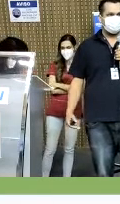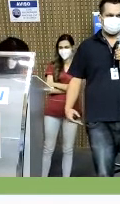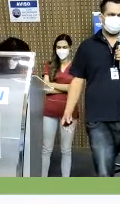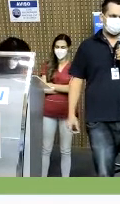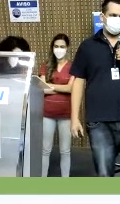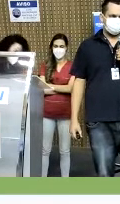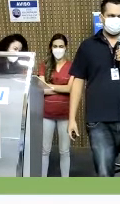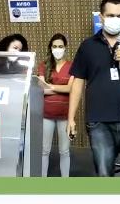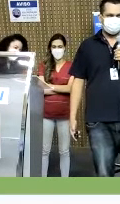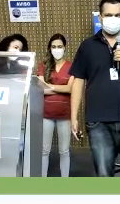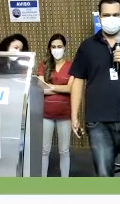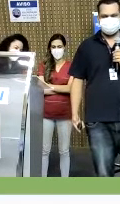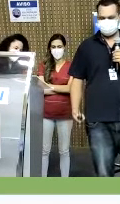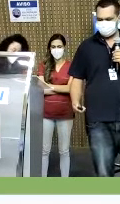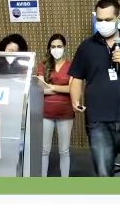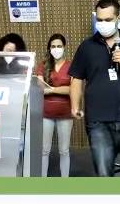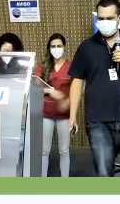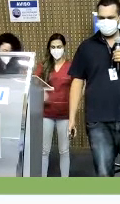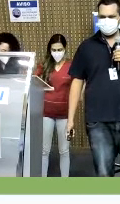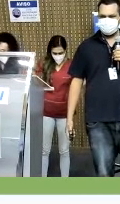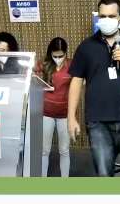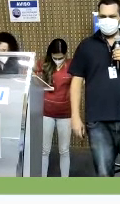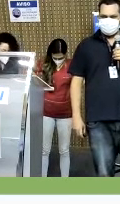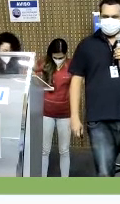assumir, mas ela não está oficializada ainda como reguladora.